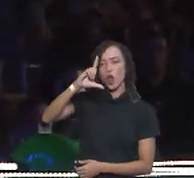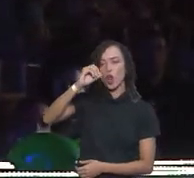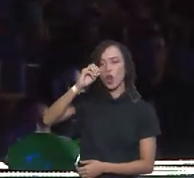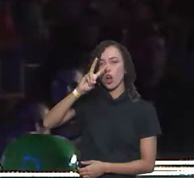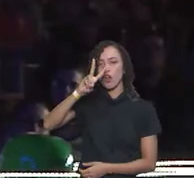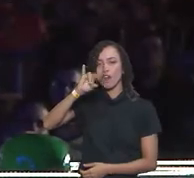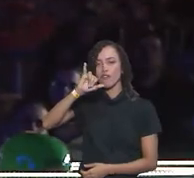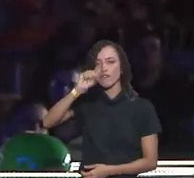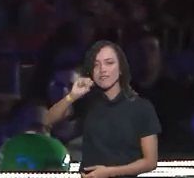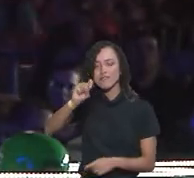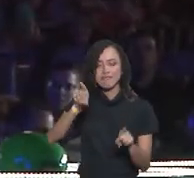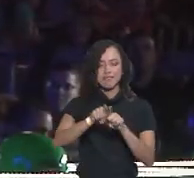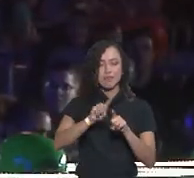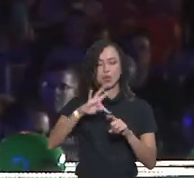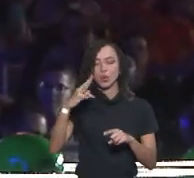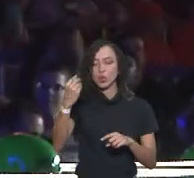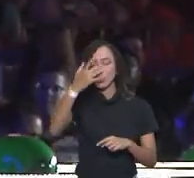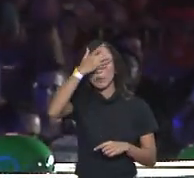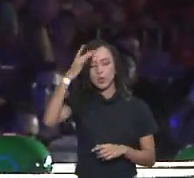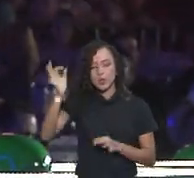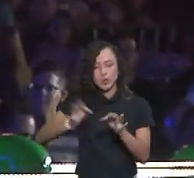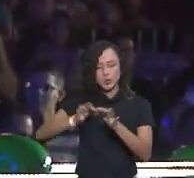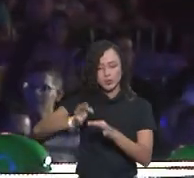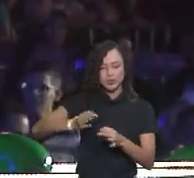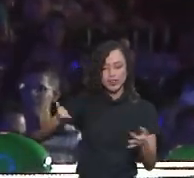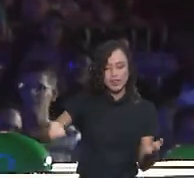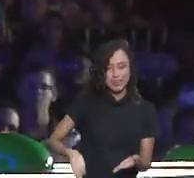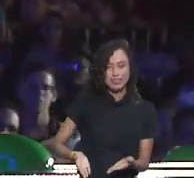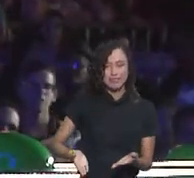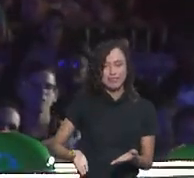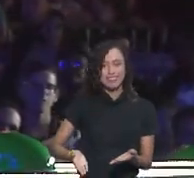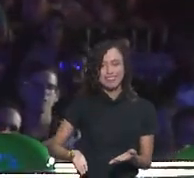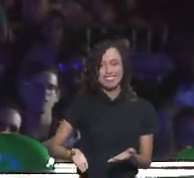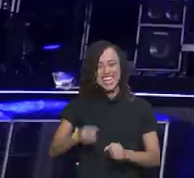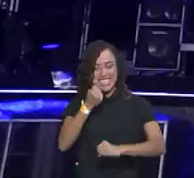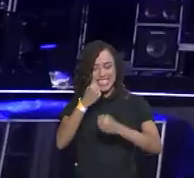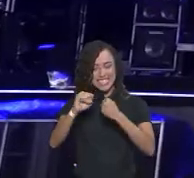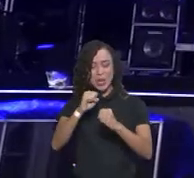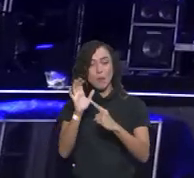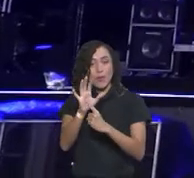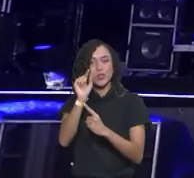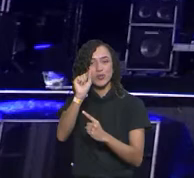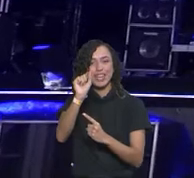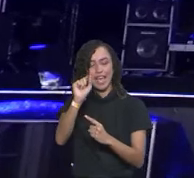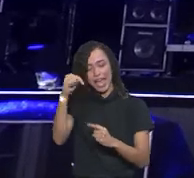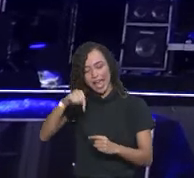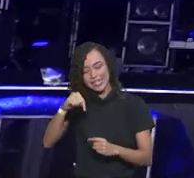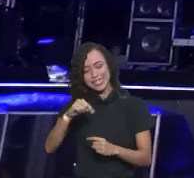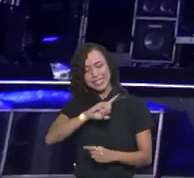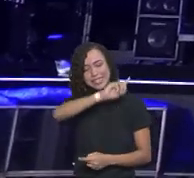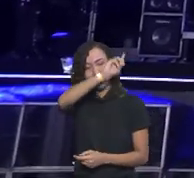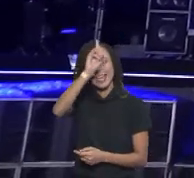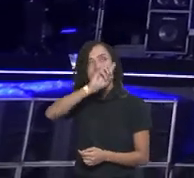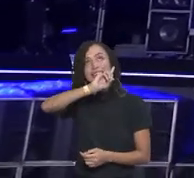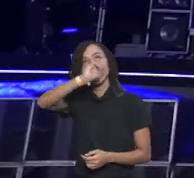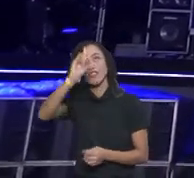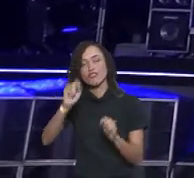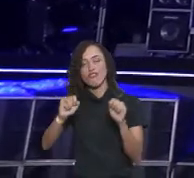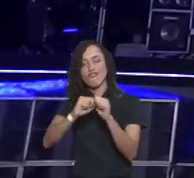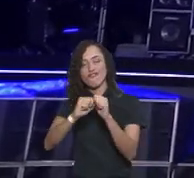organização desse dia memorável como diz o salmista Este foi o dia que fez o senhor